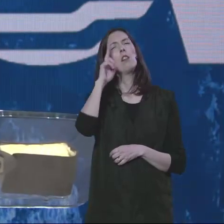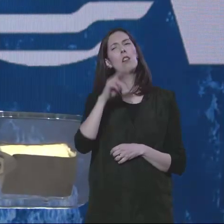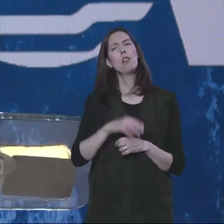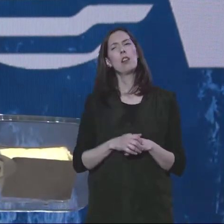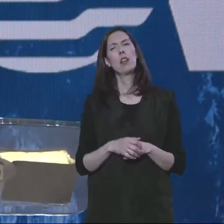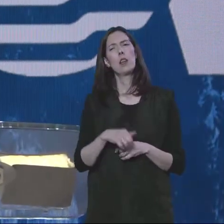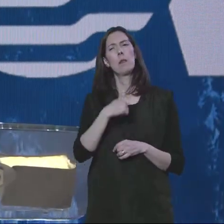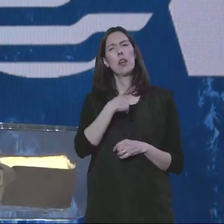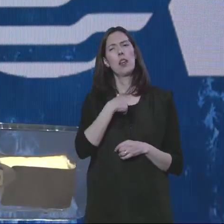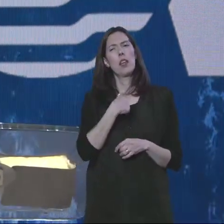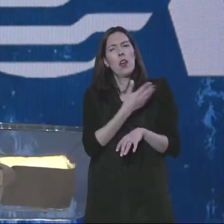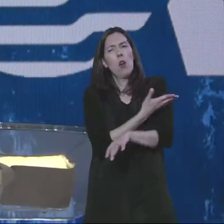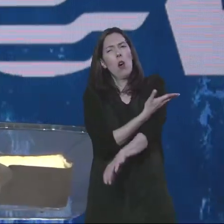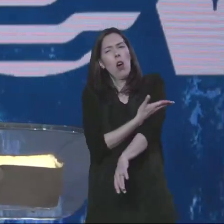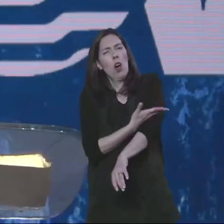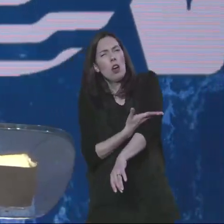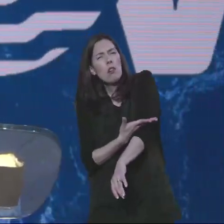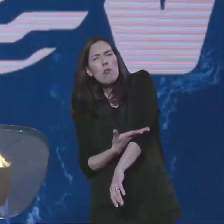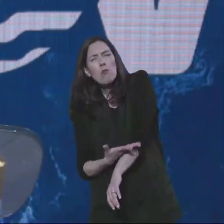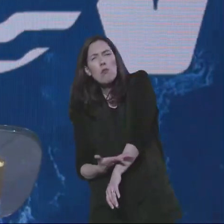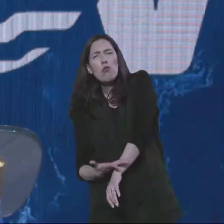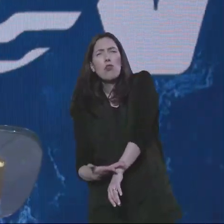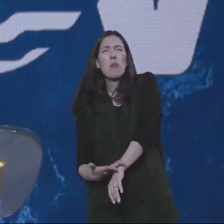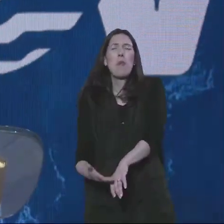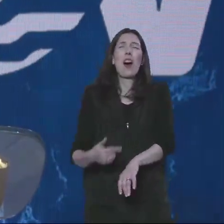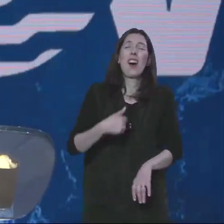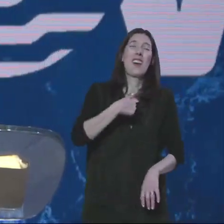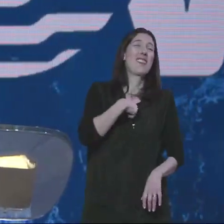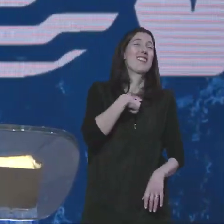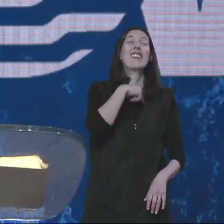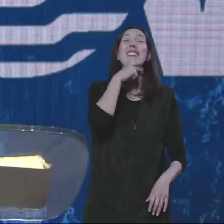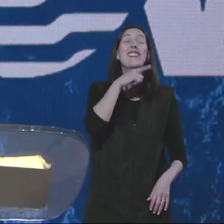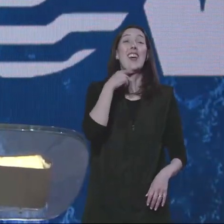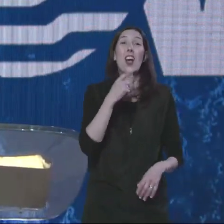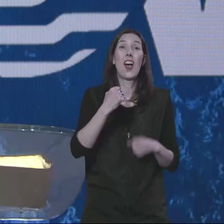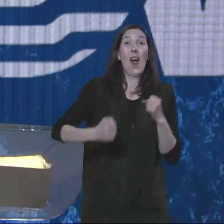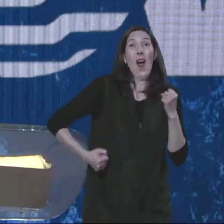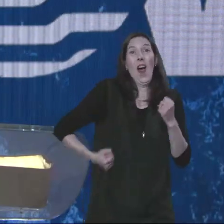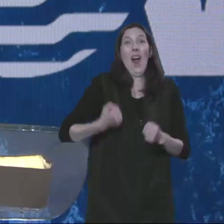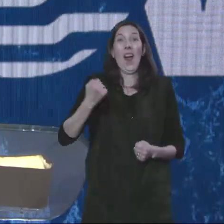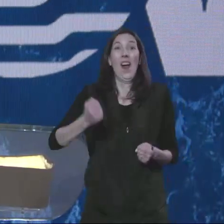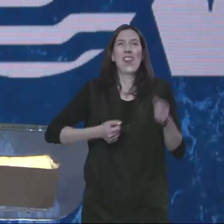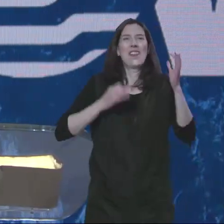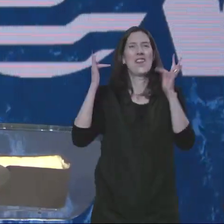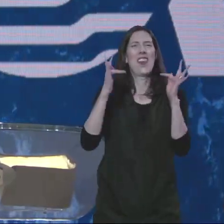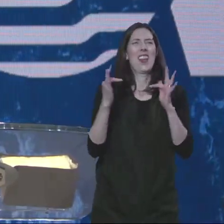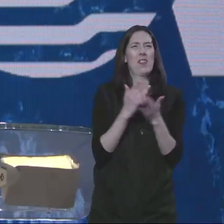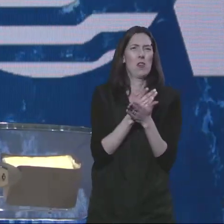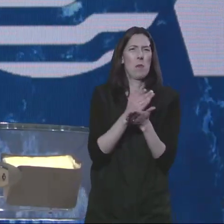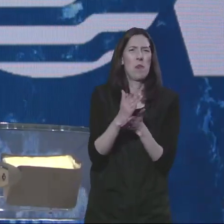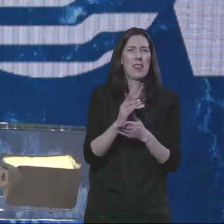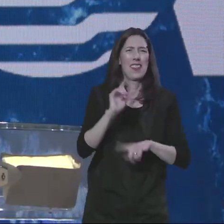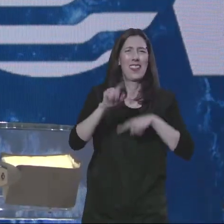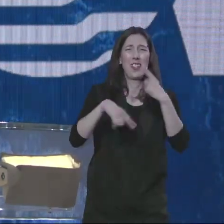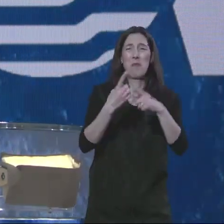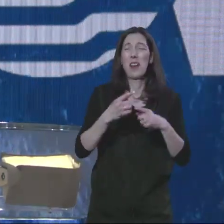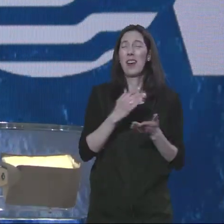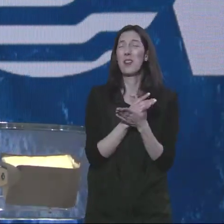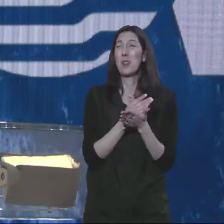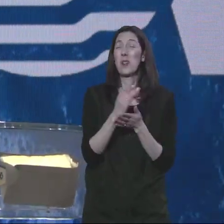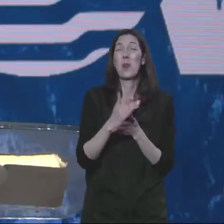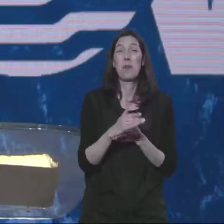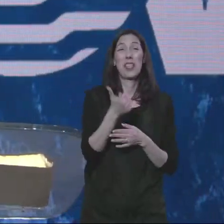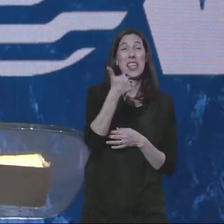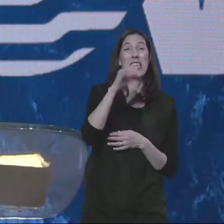eu me acostumar, que não adiantava eu correr muito feliz no começo, porque ainda tinha muito para andar. Teve vezes que eu comecei os